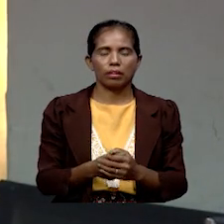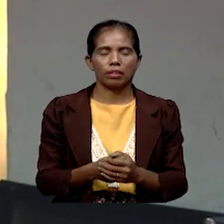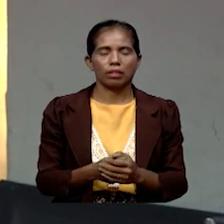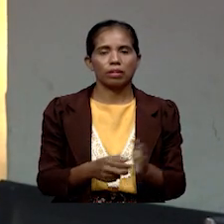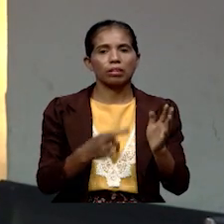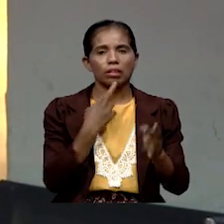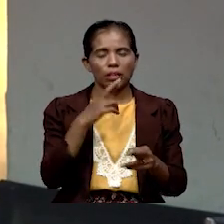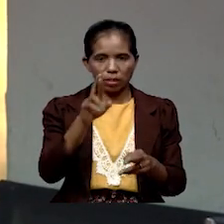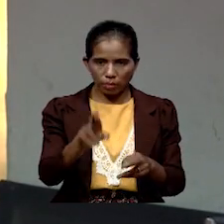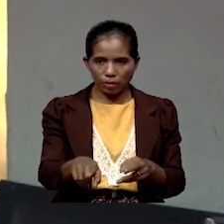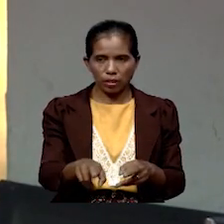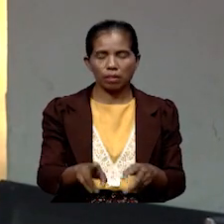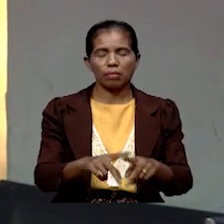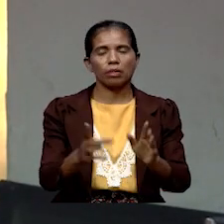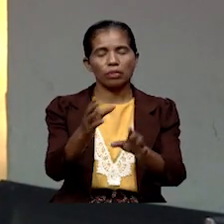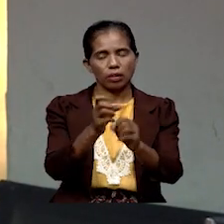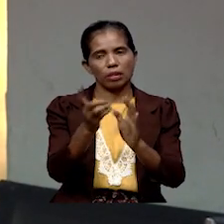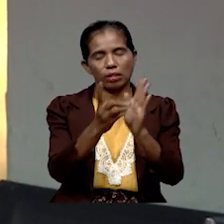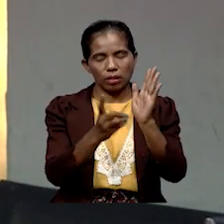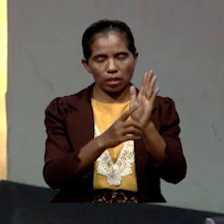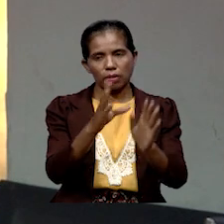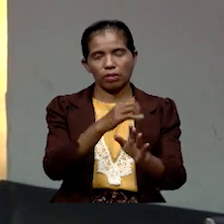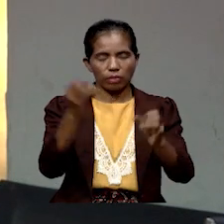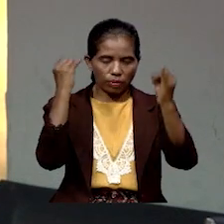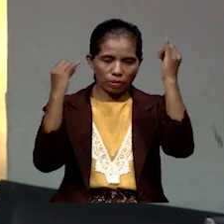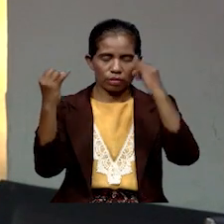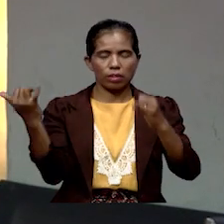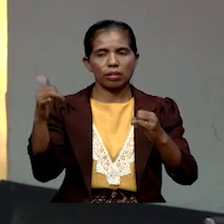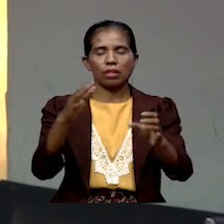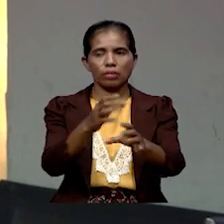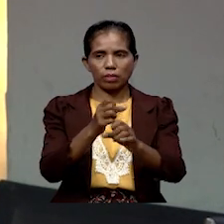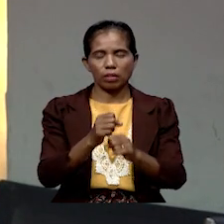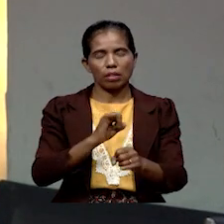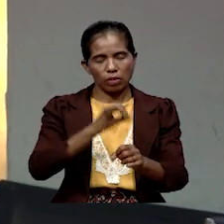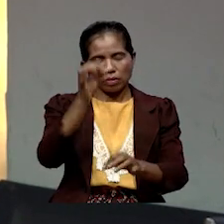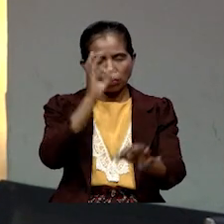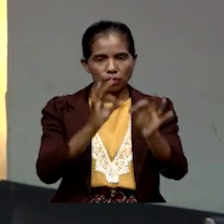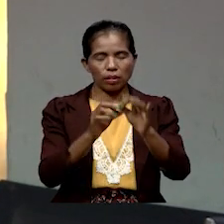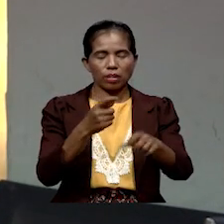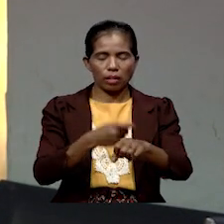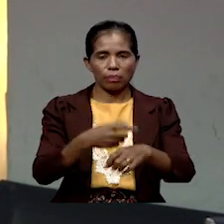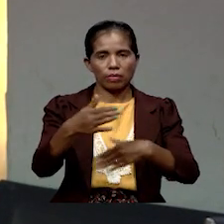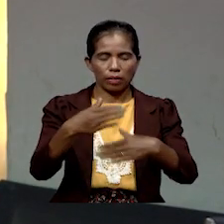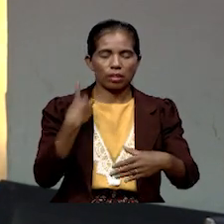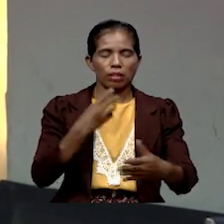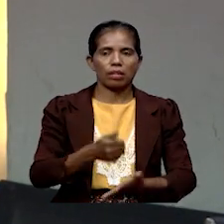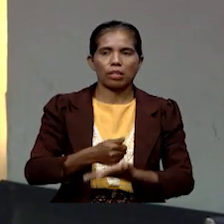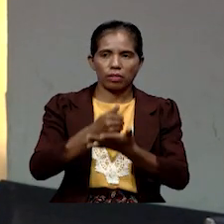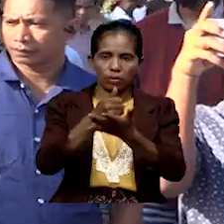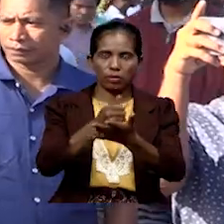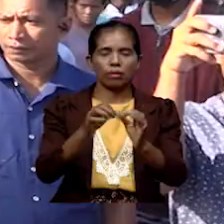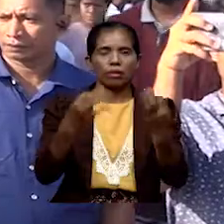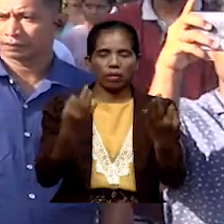mesmo levantamento dados ou informação se nem ser fotiona, que ao fiar tempo bem seguinte se resposta, mas a nessa família ira nem que está em